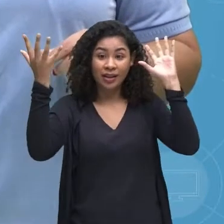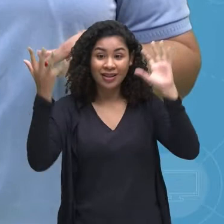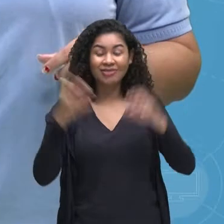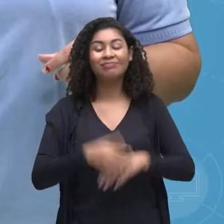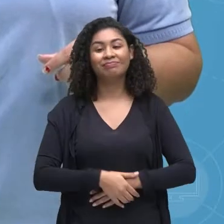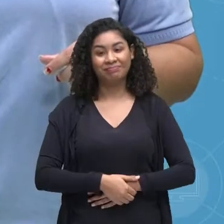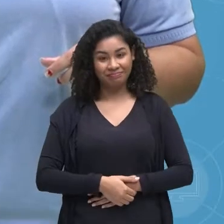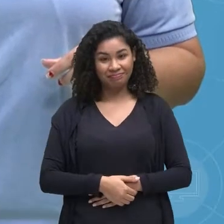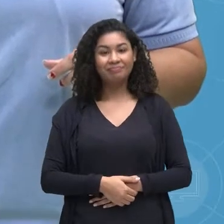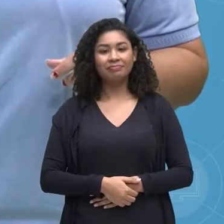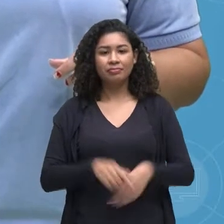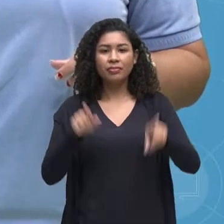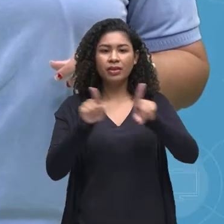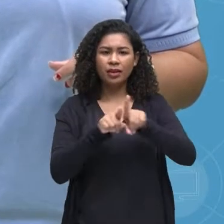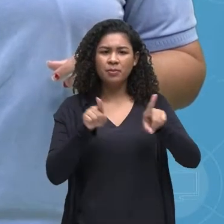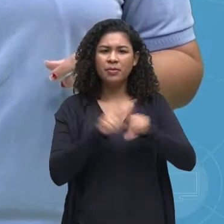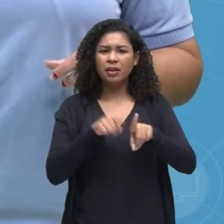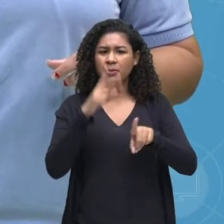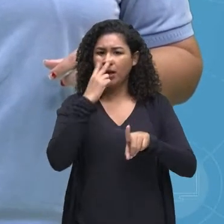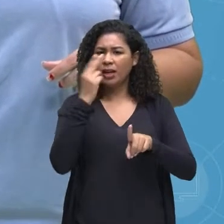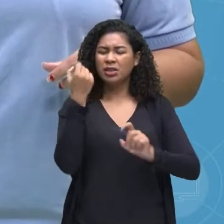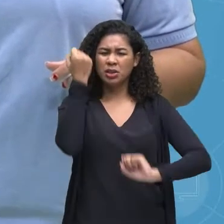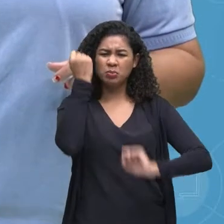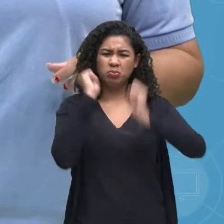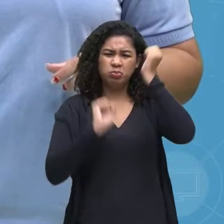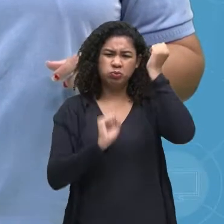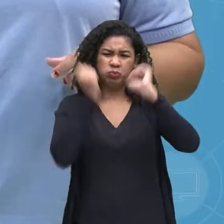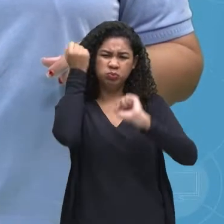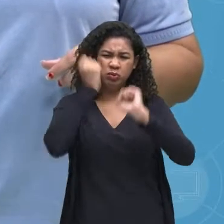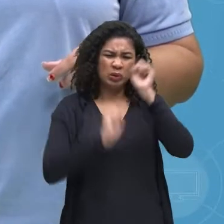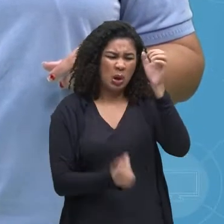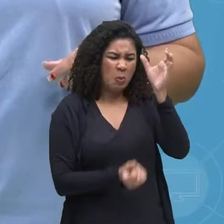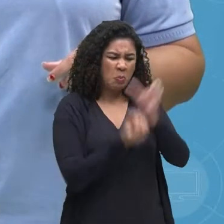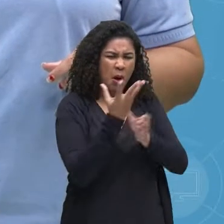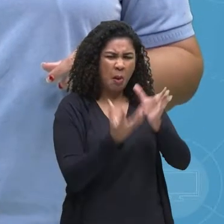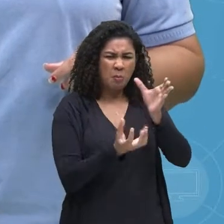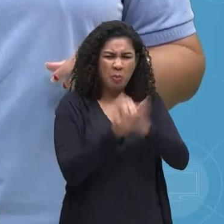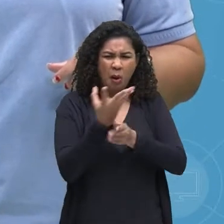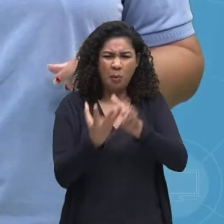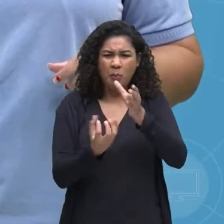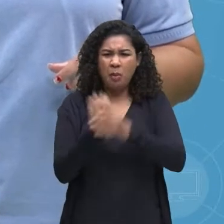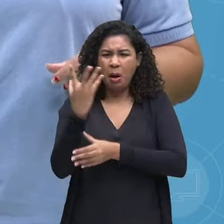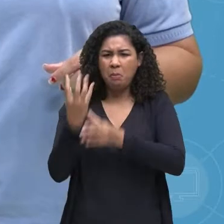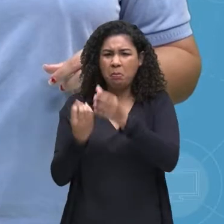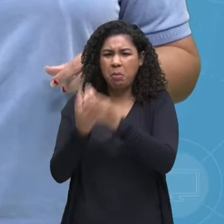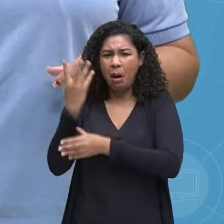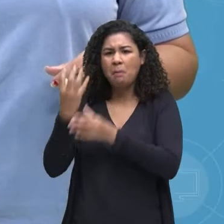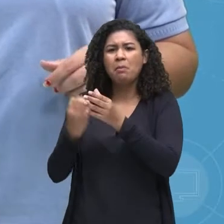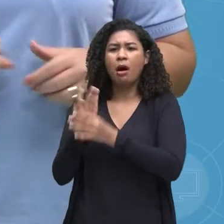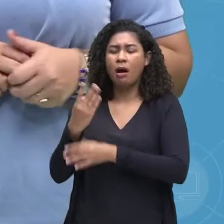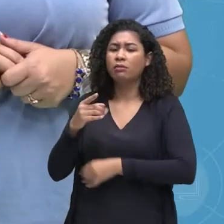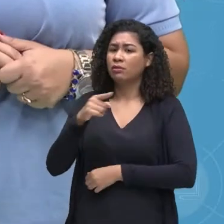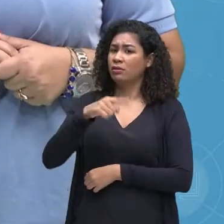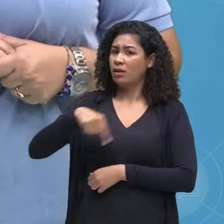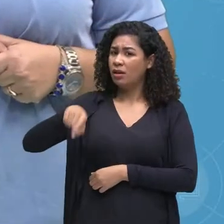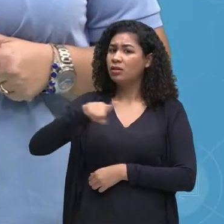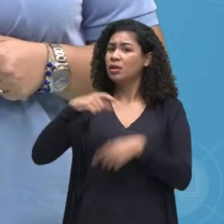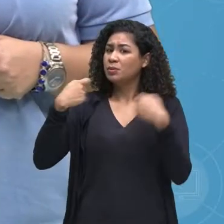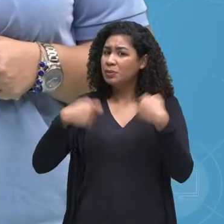funcionando, mais coisas sendo produzidas em fábricas e indústrias, e essas fábricas e indústrias também precisam